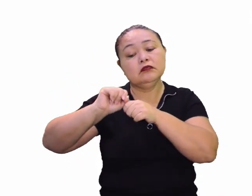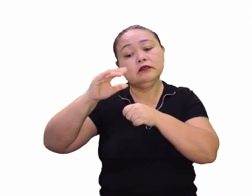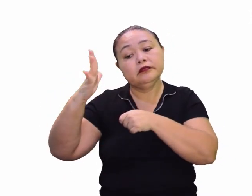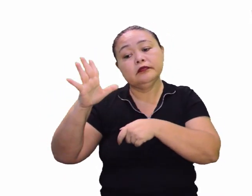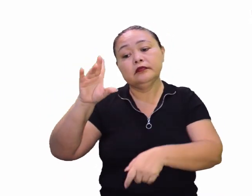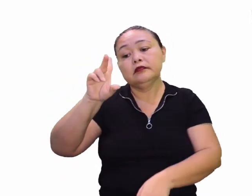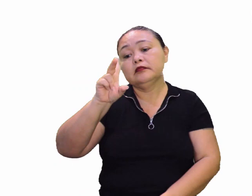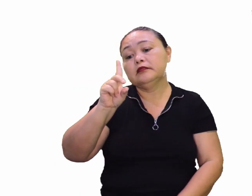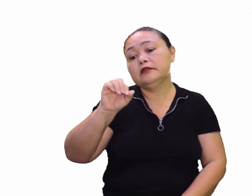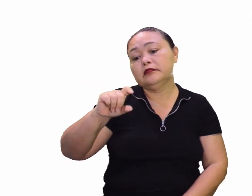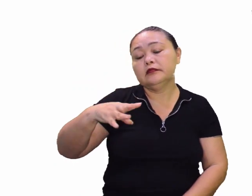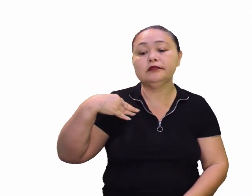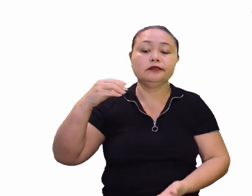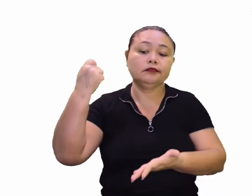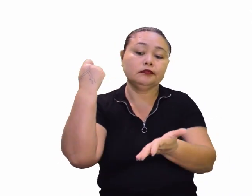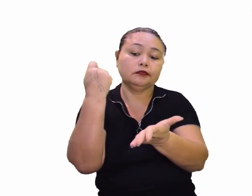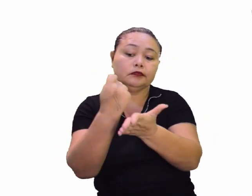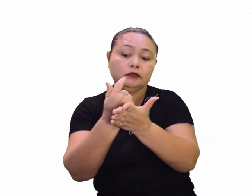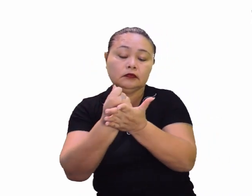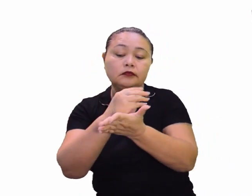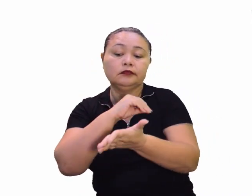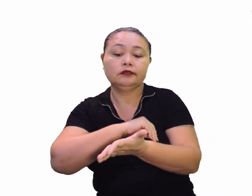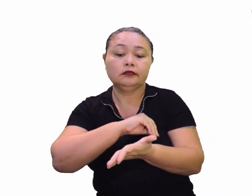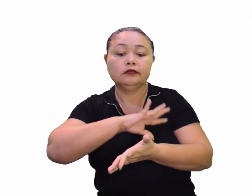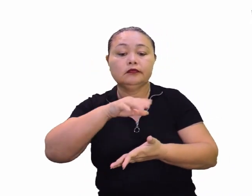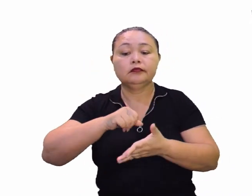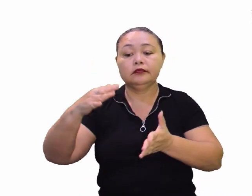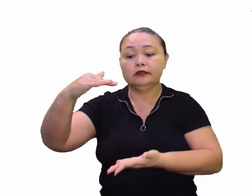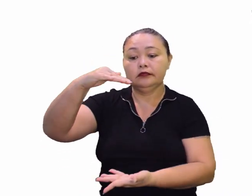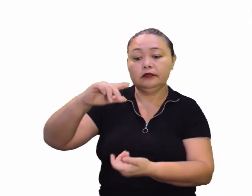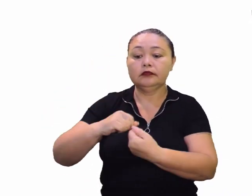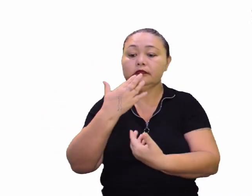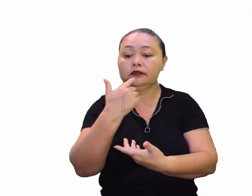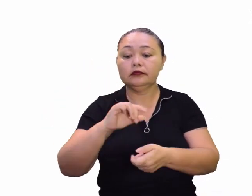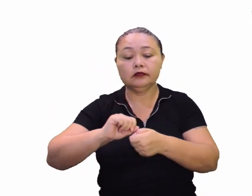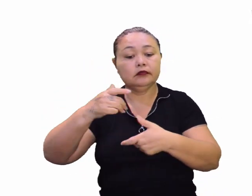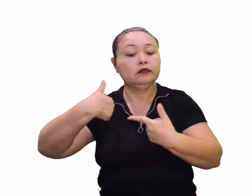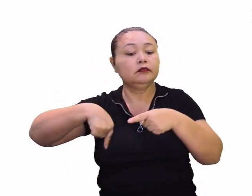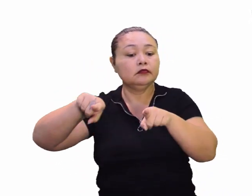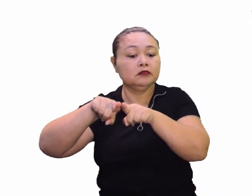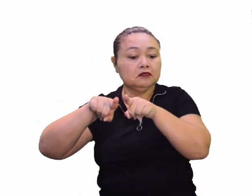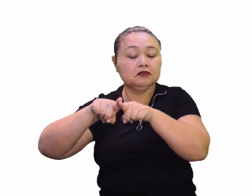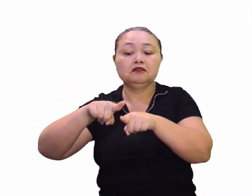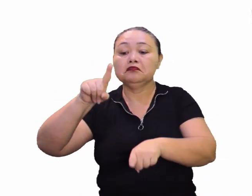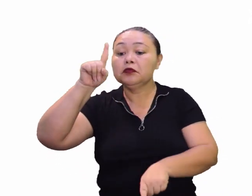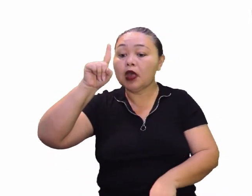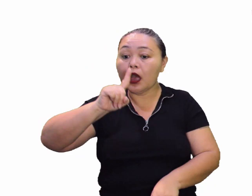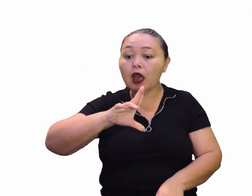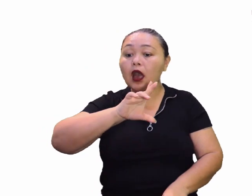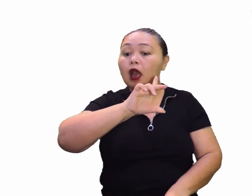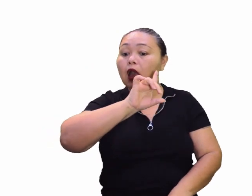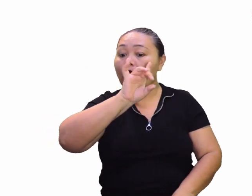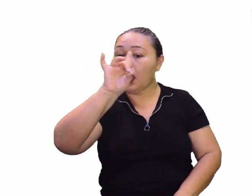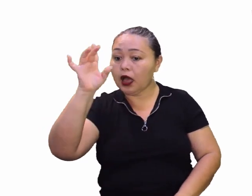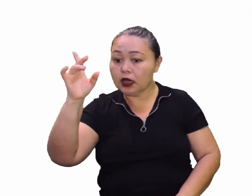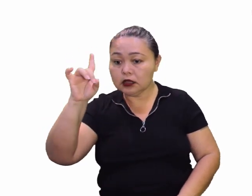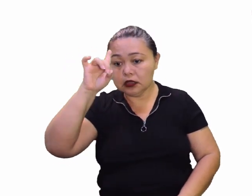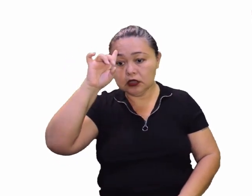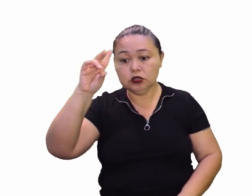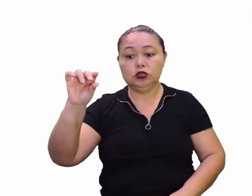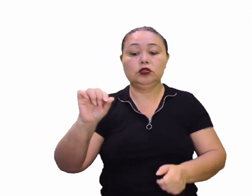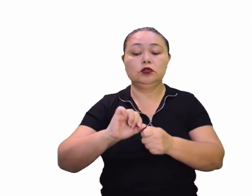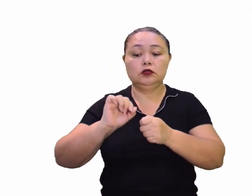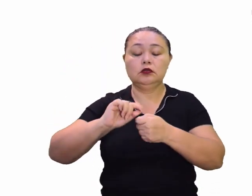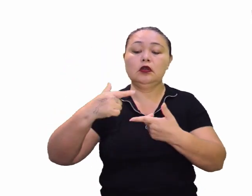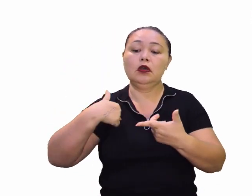por diária. A demanda por cestas básicas cresce a cada dia. Então, a gente consegue verificar uma